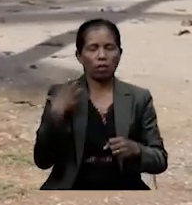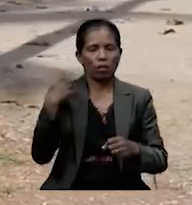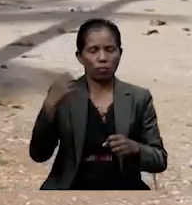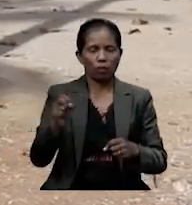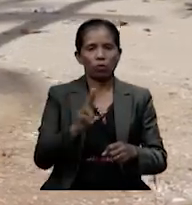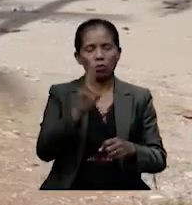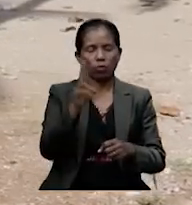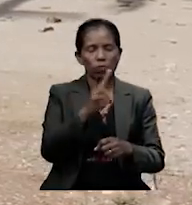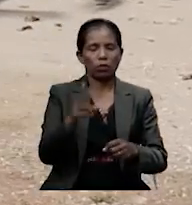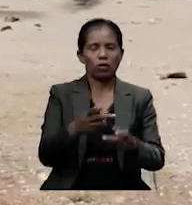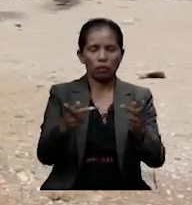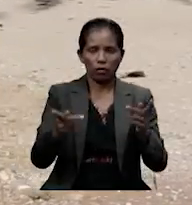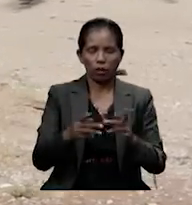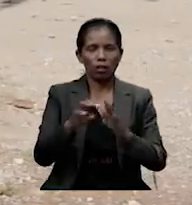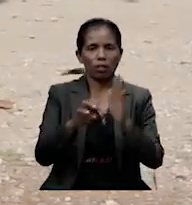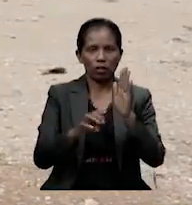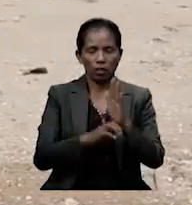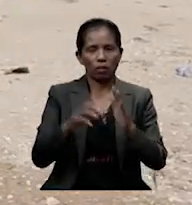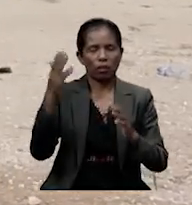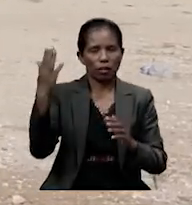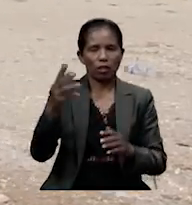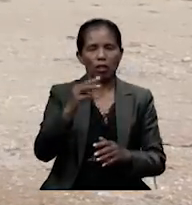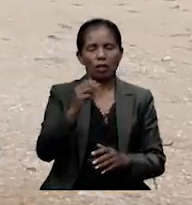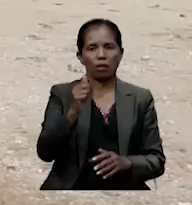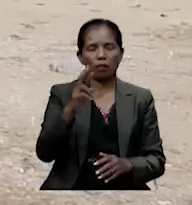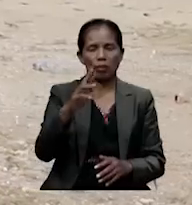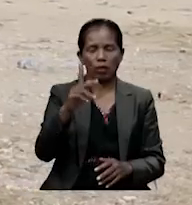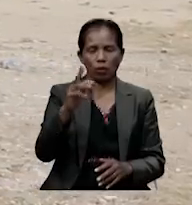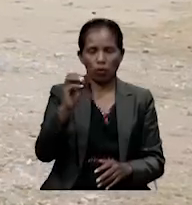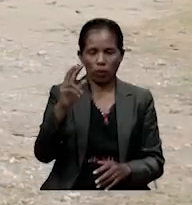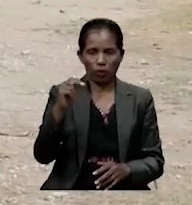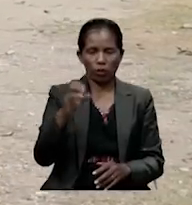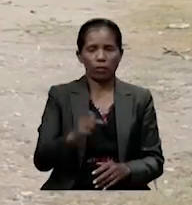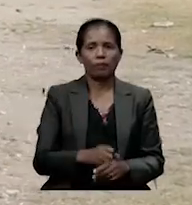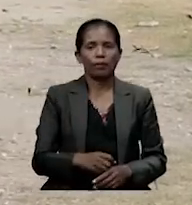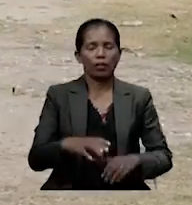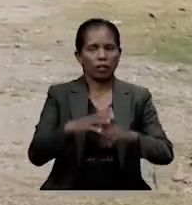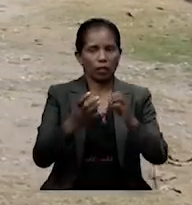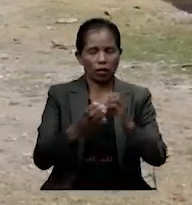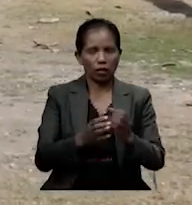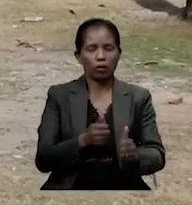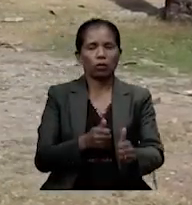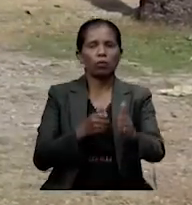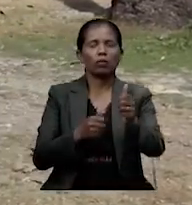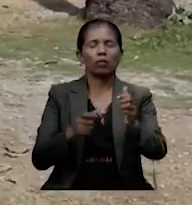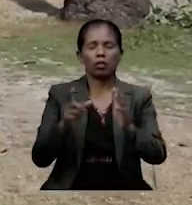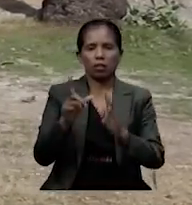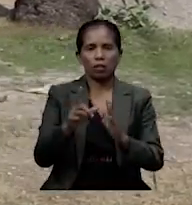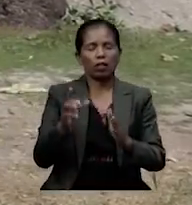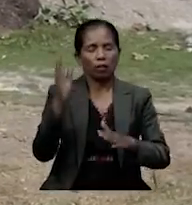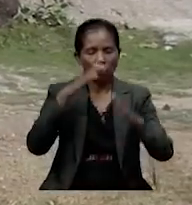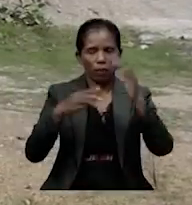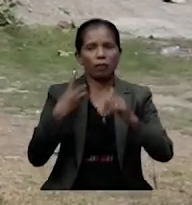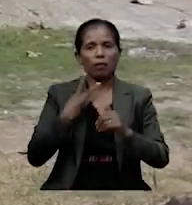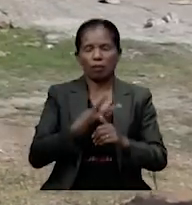o estado e a rai Marconi. Rai pedaço que dá né, bah né. Tuir, minha cronologia, né bem, a minha